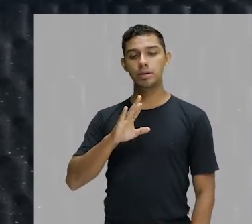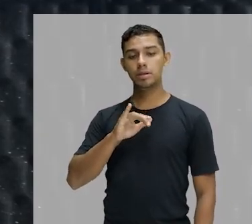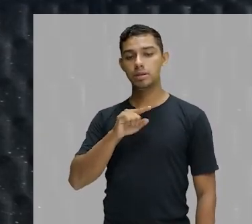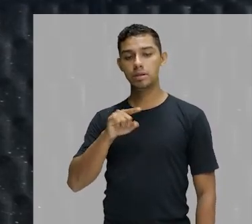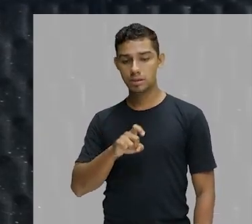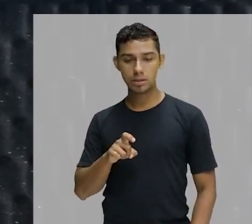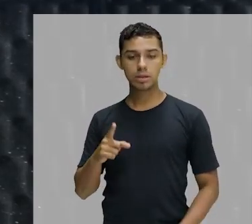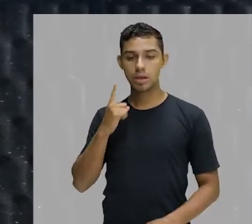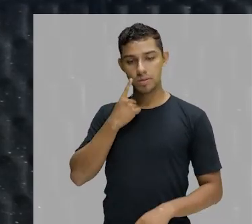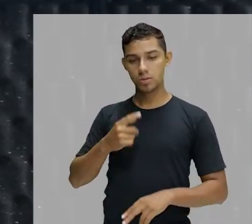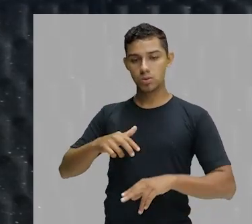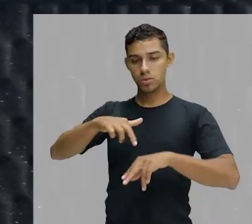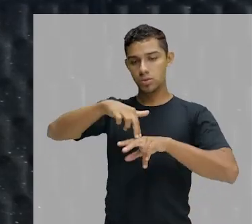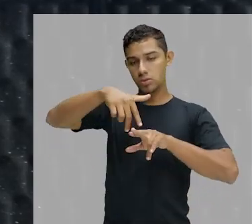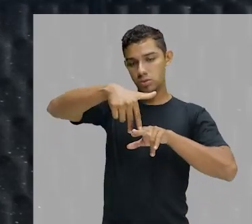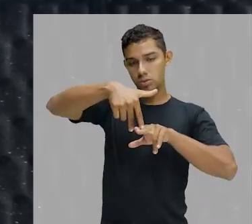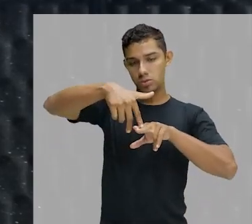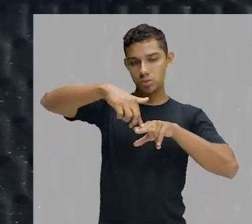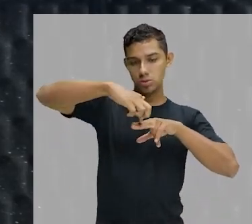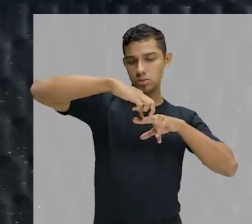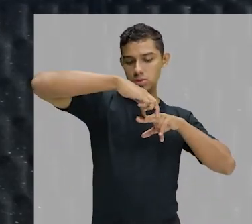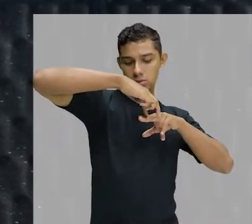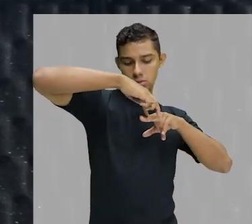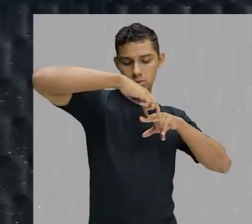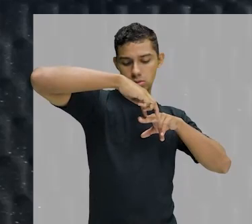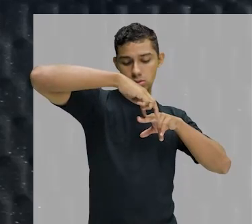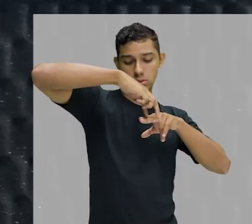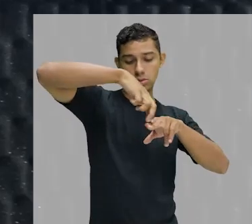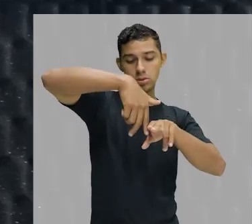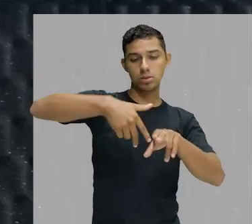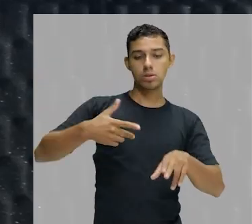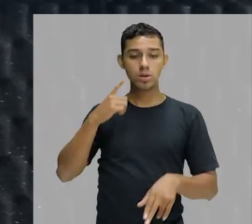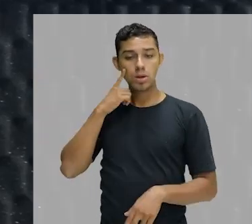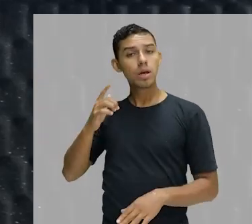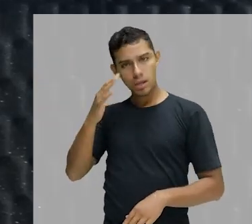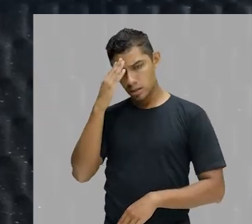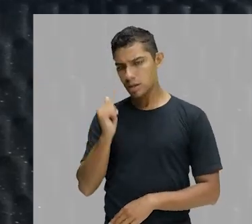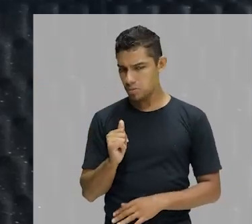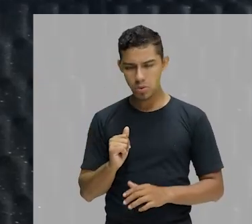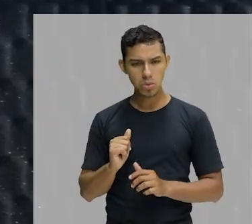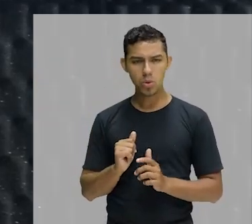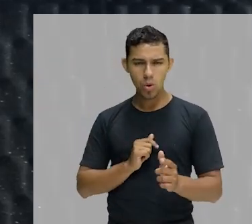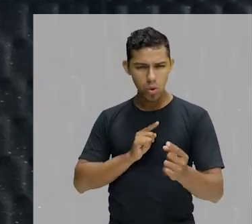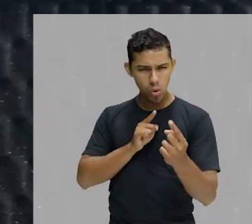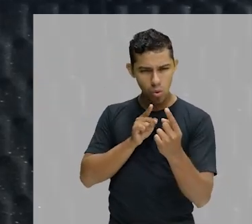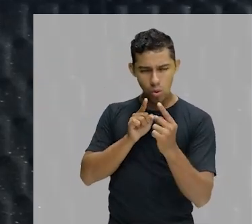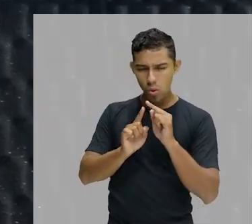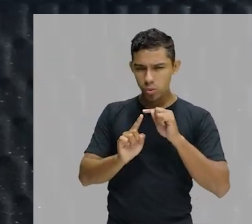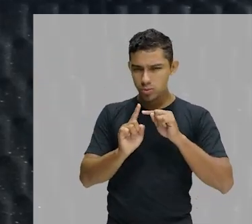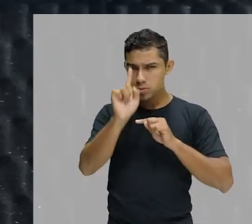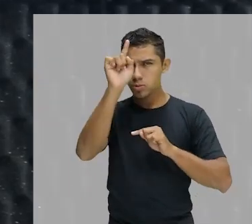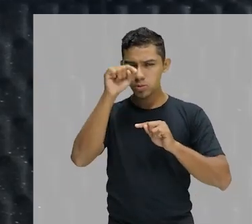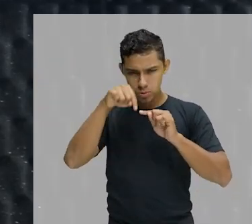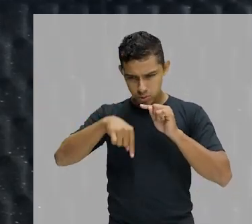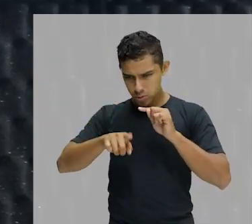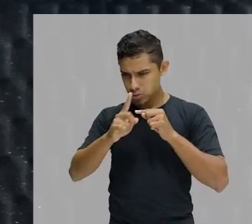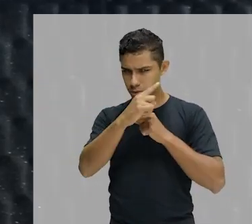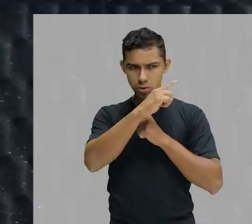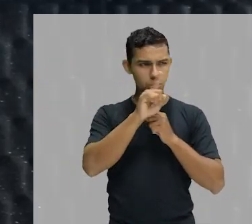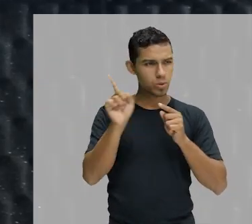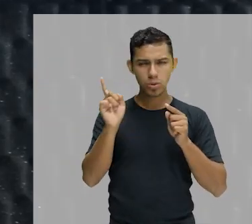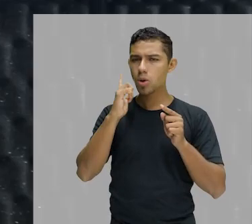de costa. Aqui ela está tendo uma enorme noção de orientação espacial. Ela está conseguindo